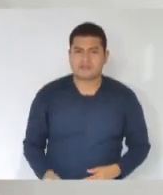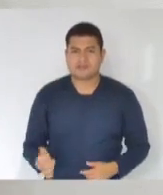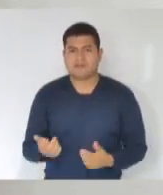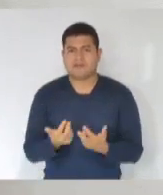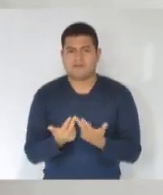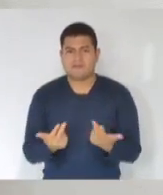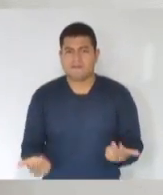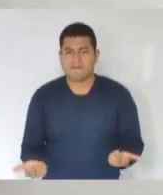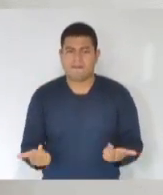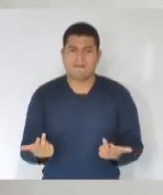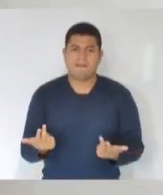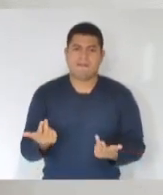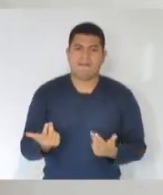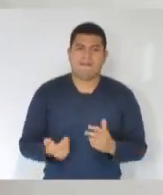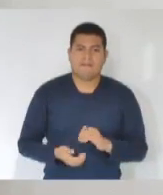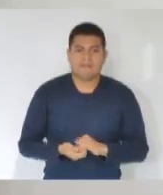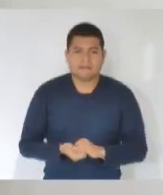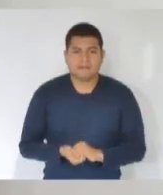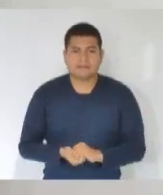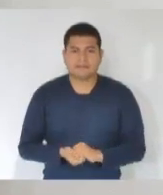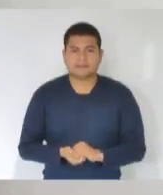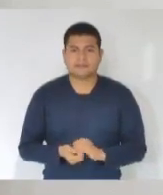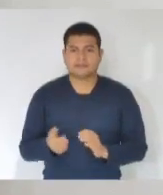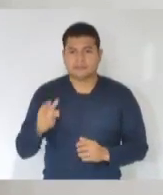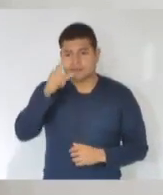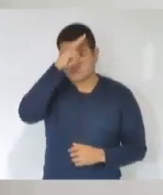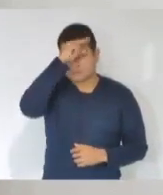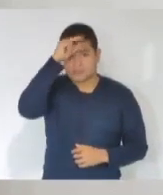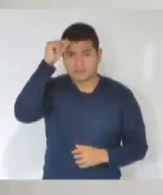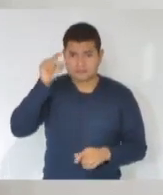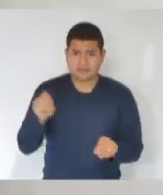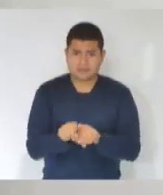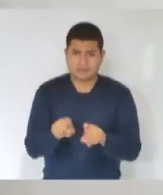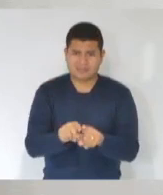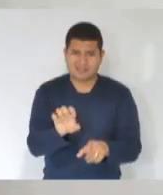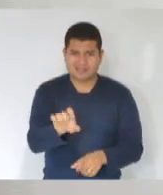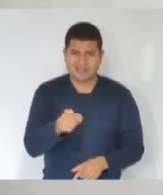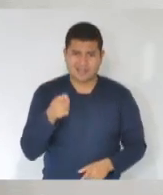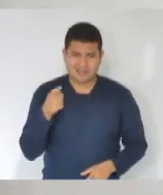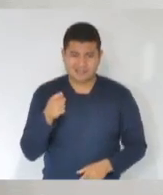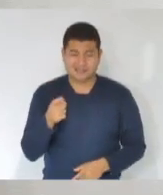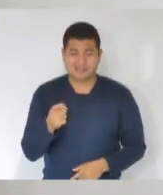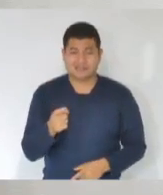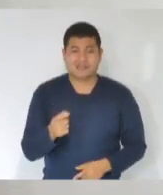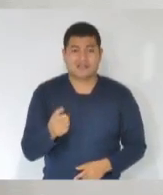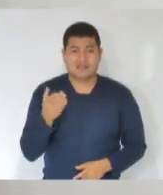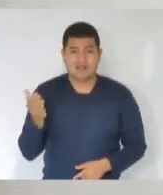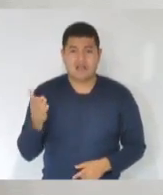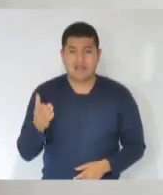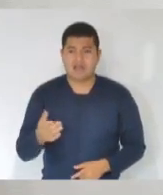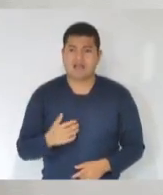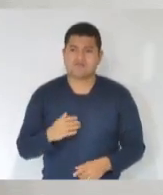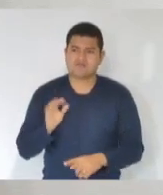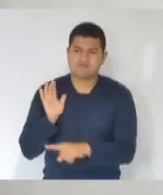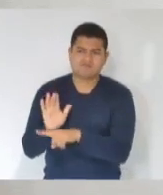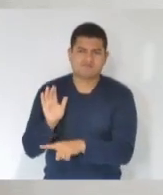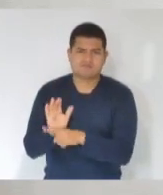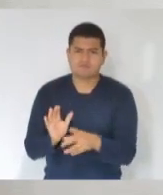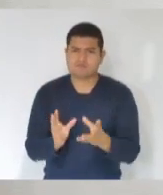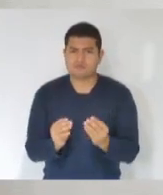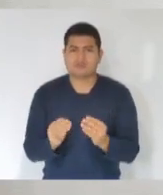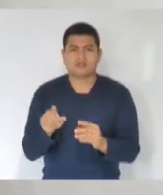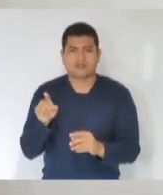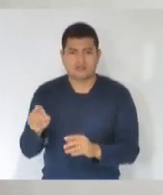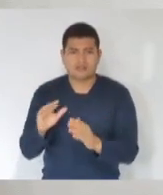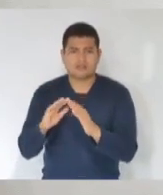Fernando Sassi, ex-professor, ex-aluno, ex-prefeito da cidade, um expoente daquele educandário, também foi